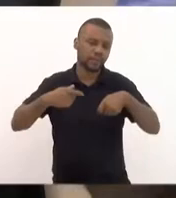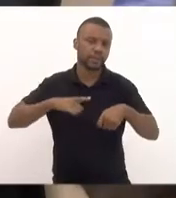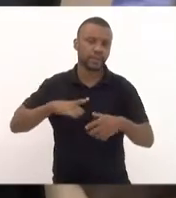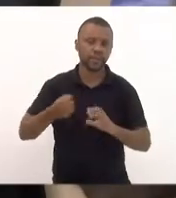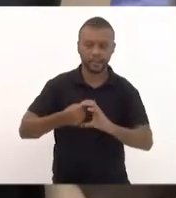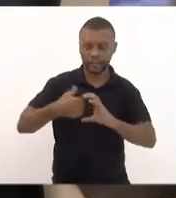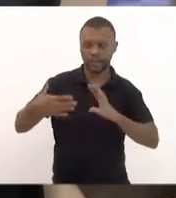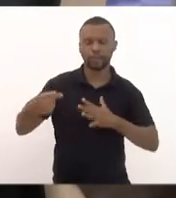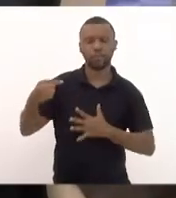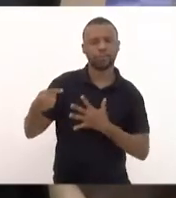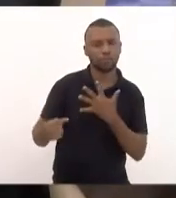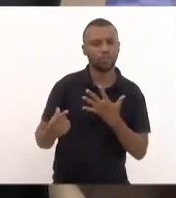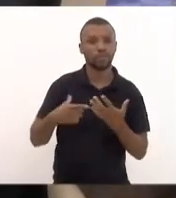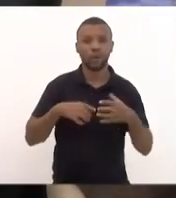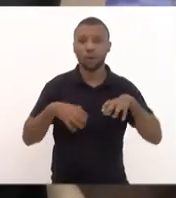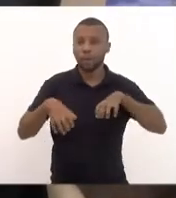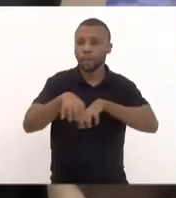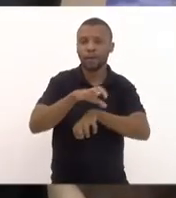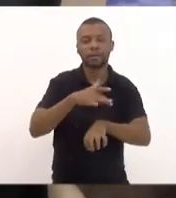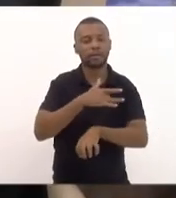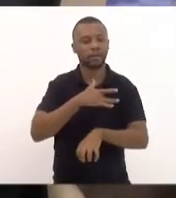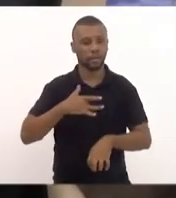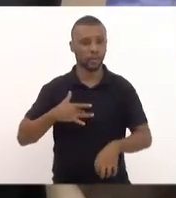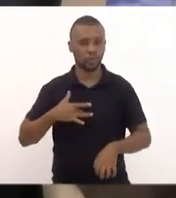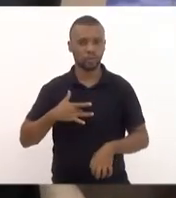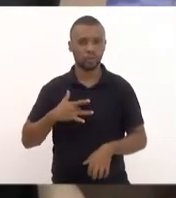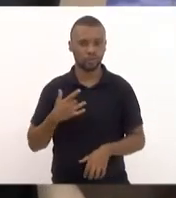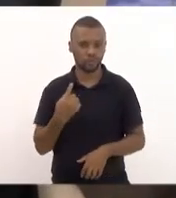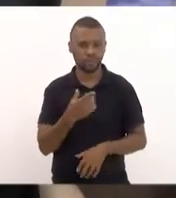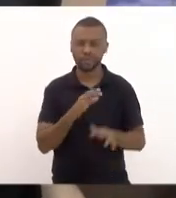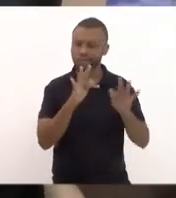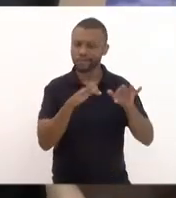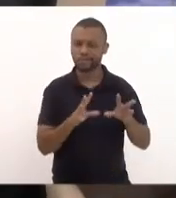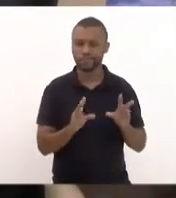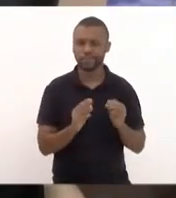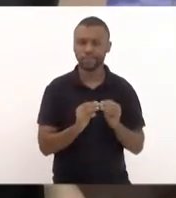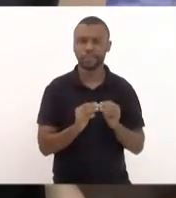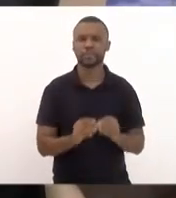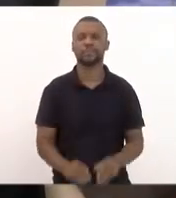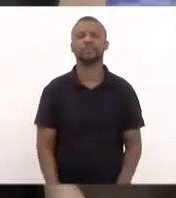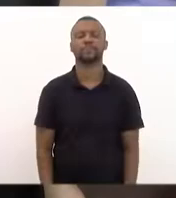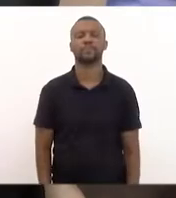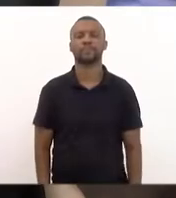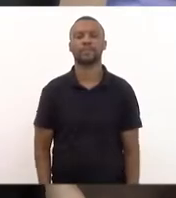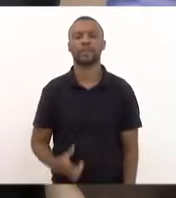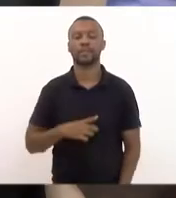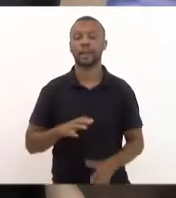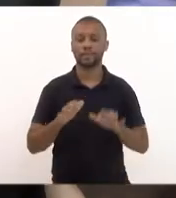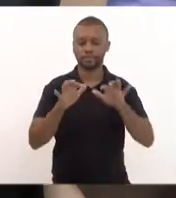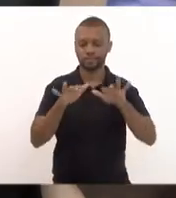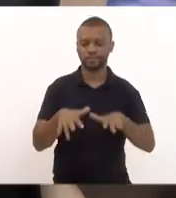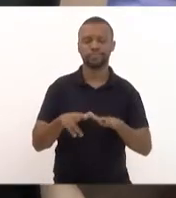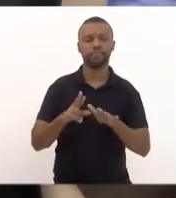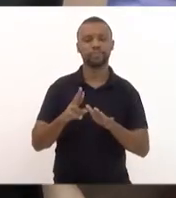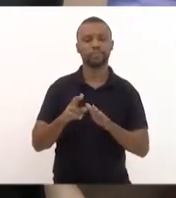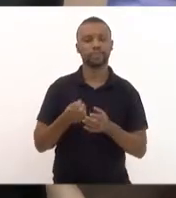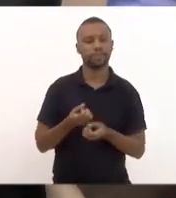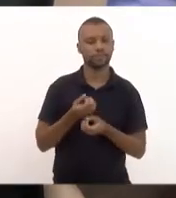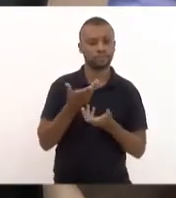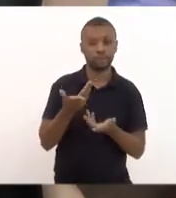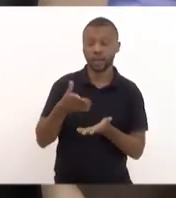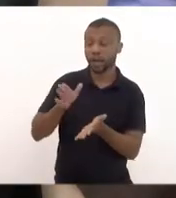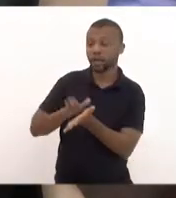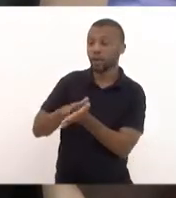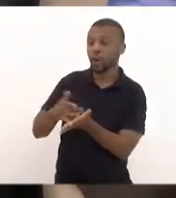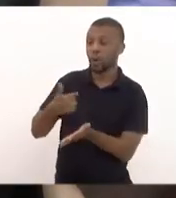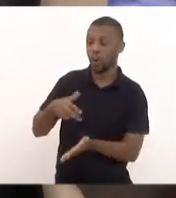Complexo da saúde, que a gente está terminando aí finalmente, viu, Luiz Paulo? Esse relatório aí. Quem te cobra não sou eu, é o André, né? Pois